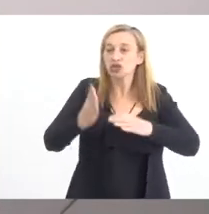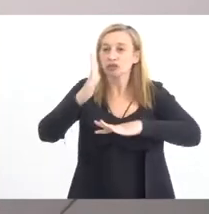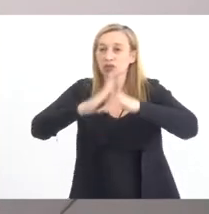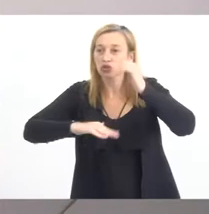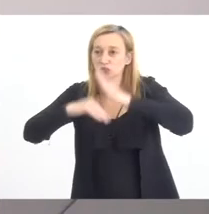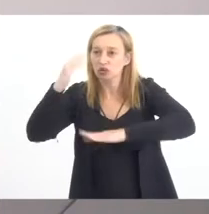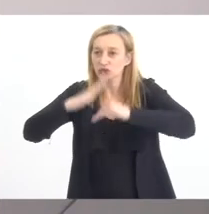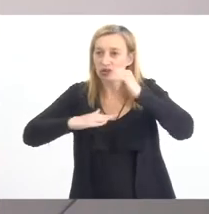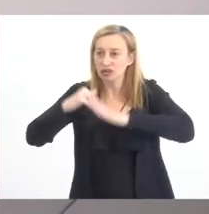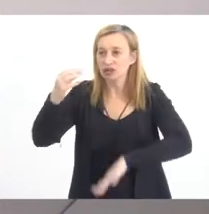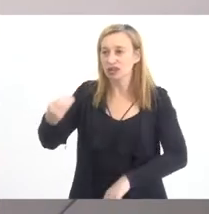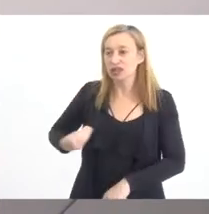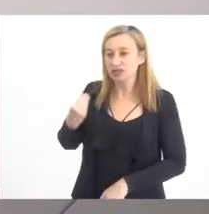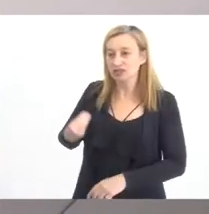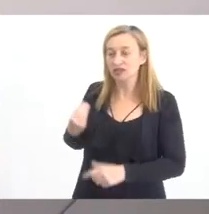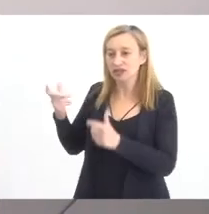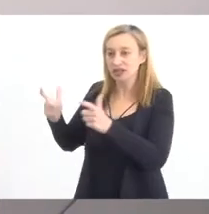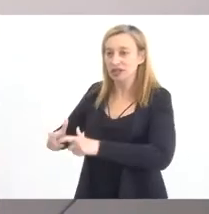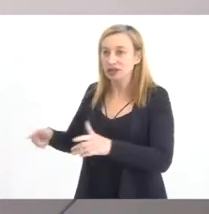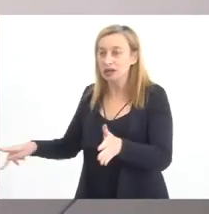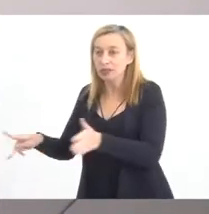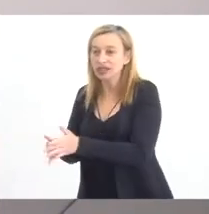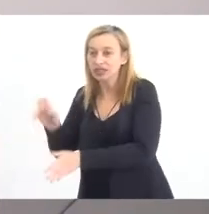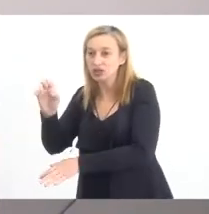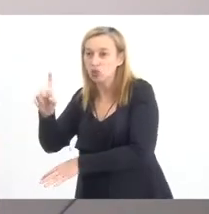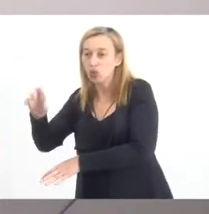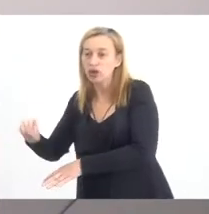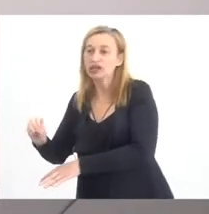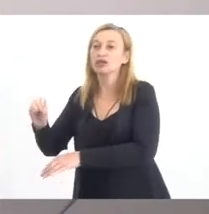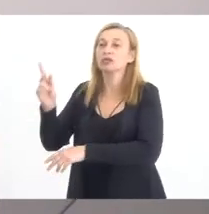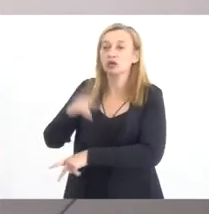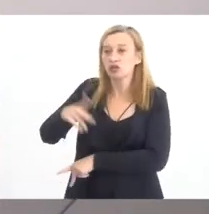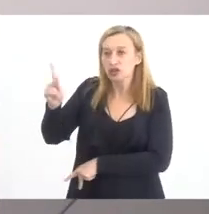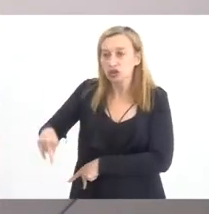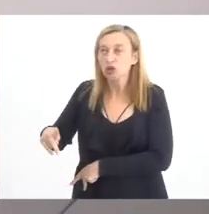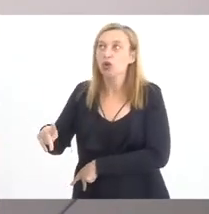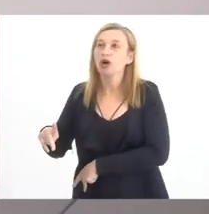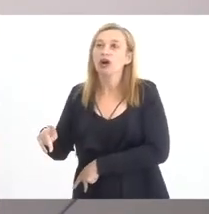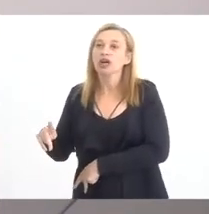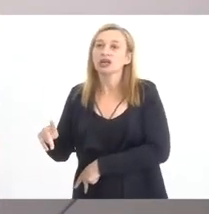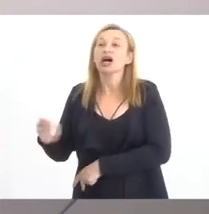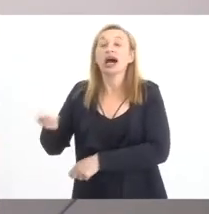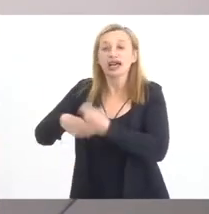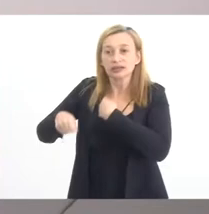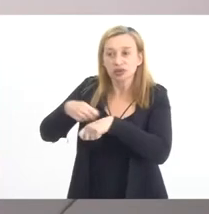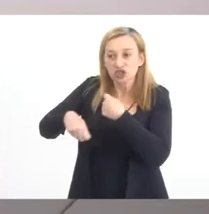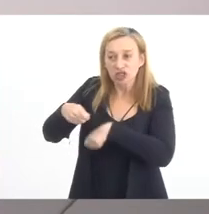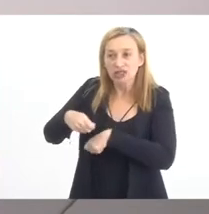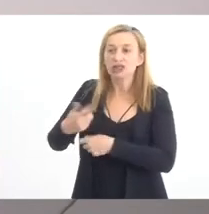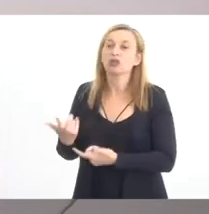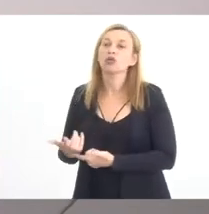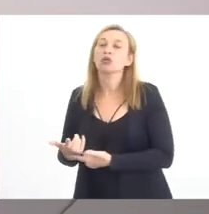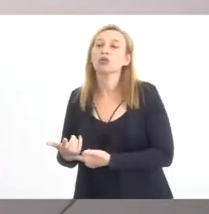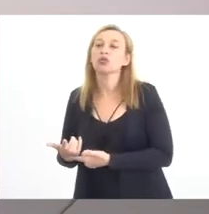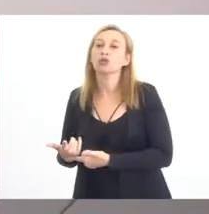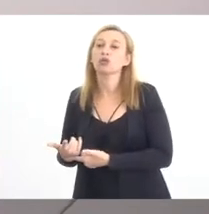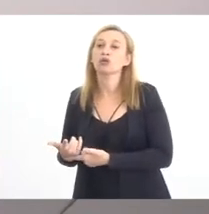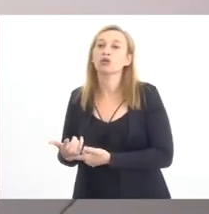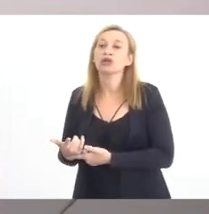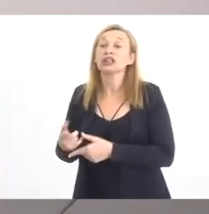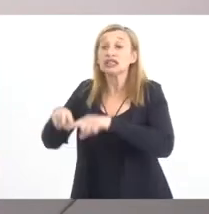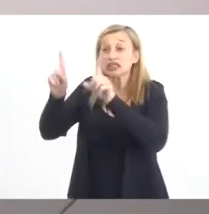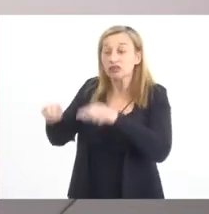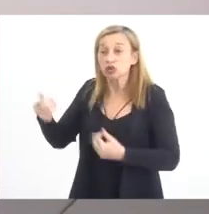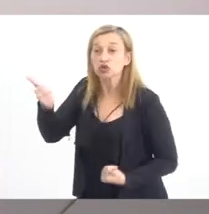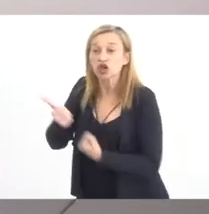profissionais que ali estão fazendo parte da UESO, sejam professores, sejam administração, sejam os servidores